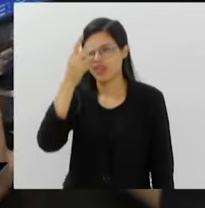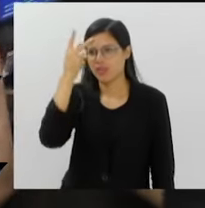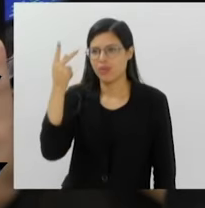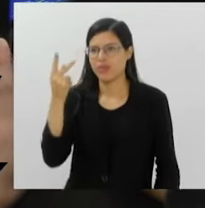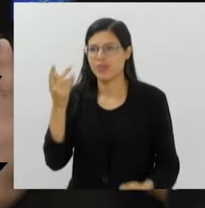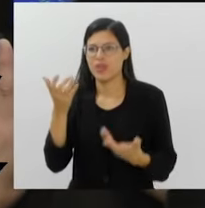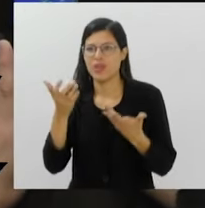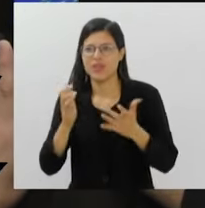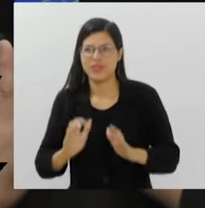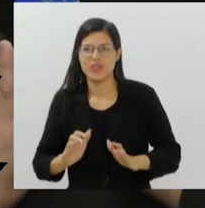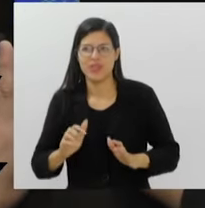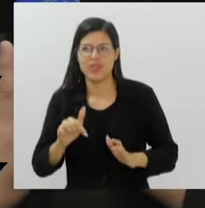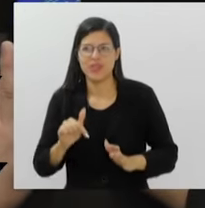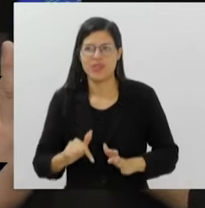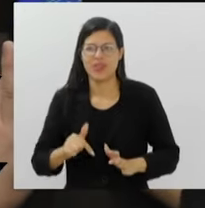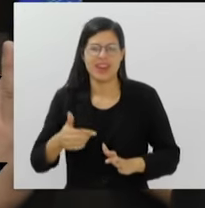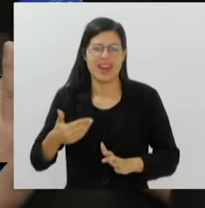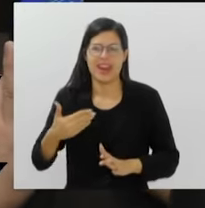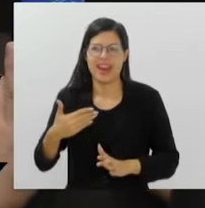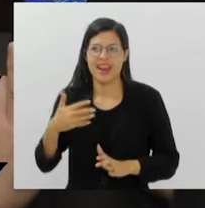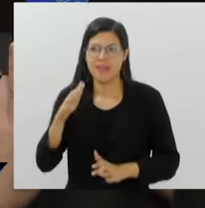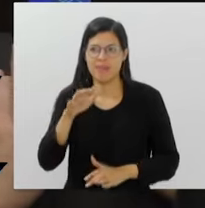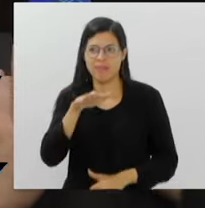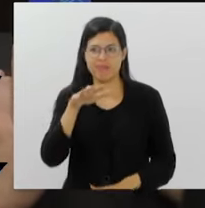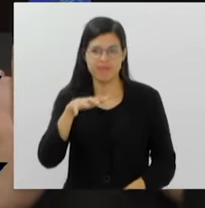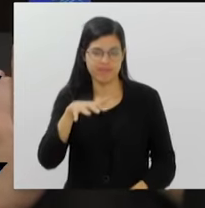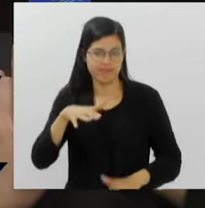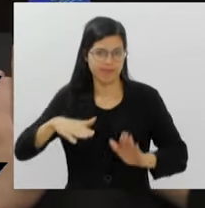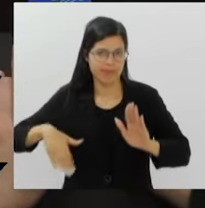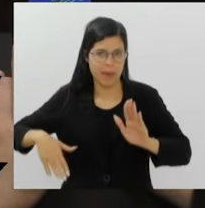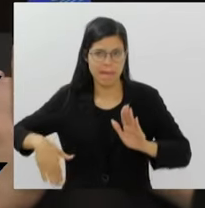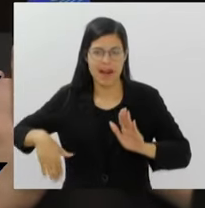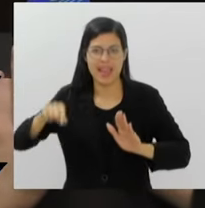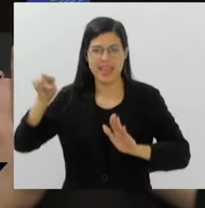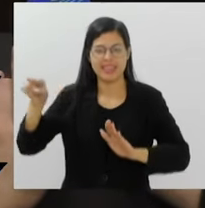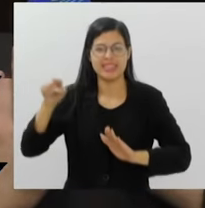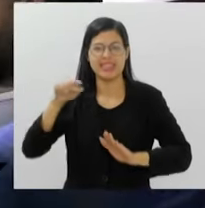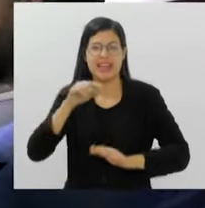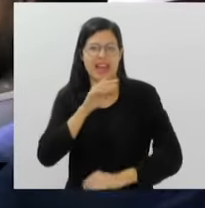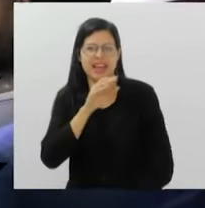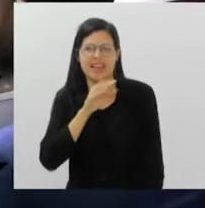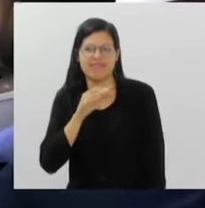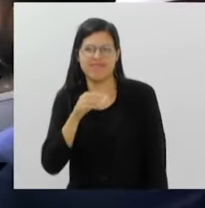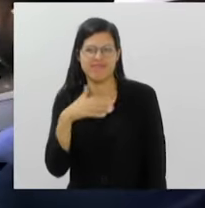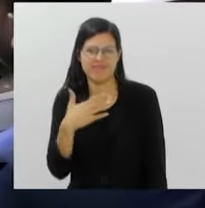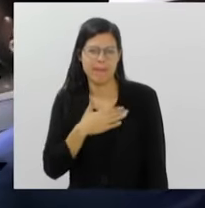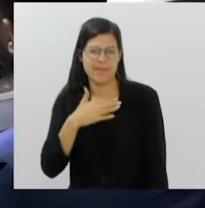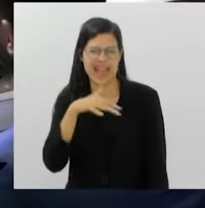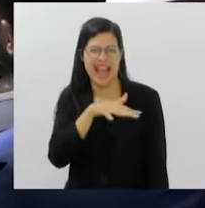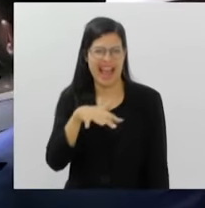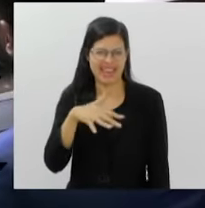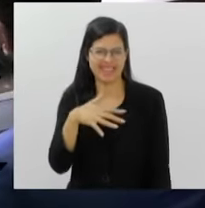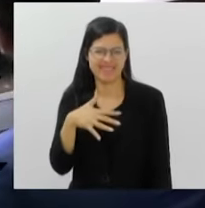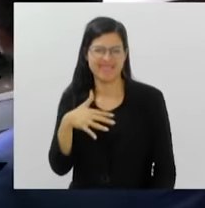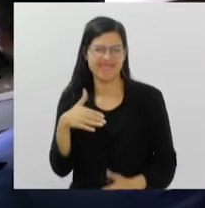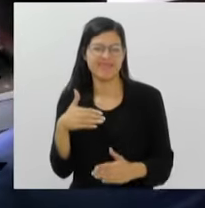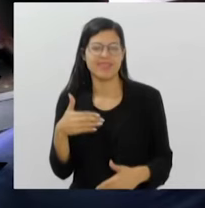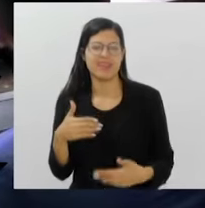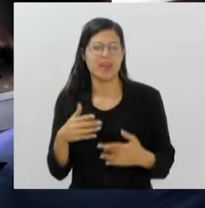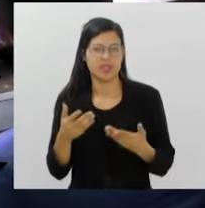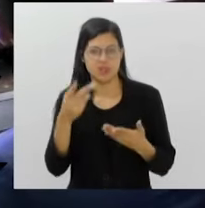no calçadão, porque não vai encontrar quase ninguém. O cara quer vir aqui na orla de Copacabana, né, para poder fazer o ganho de